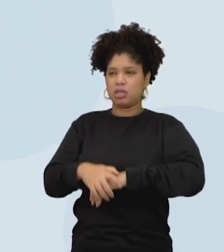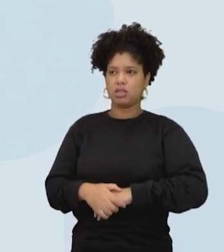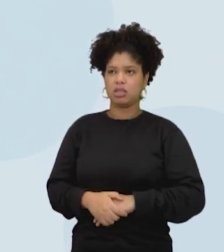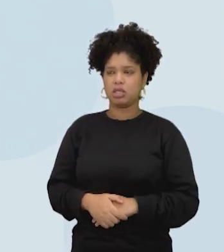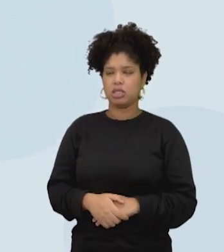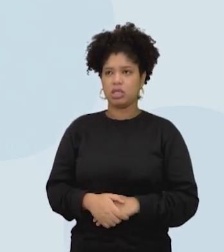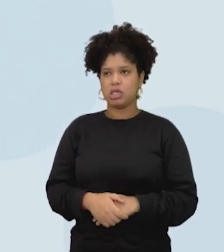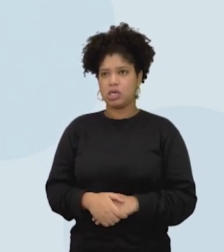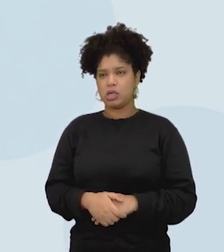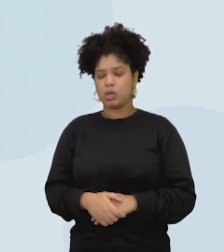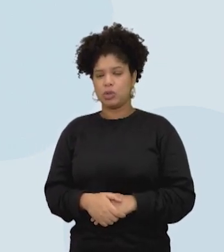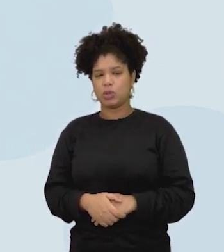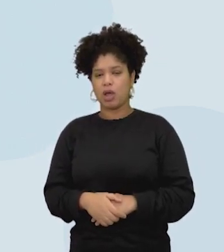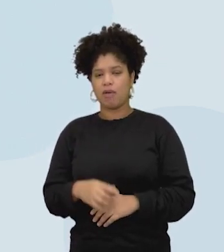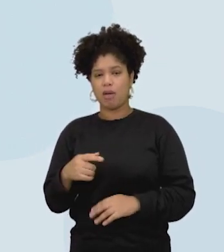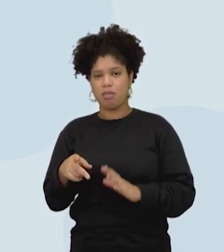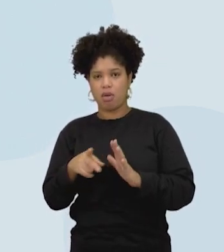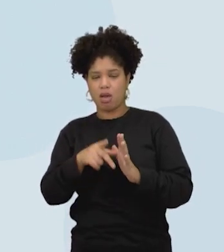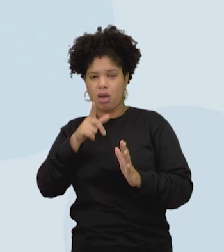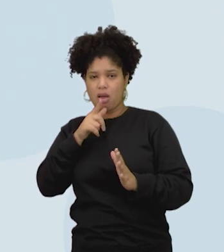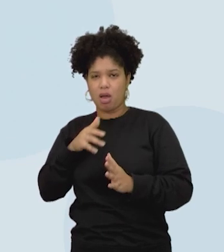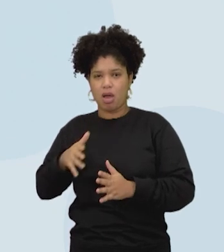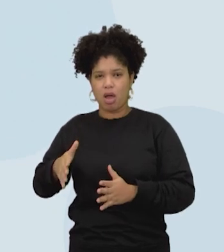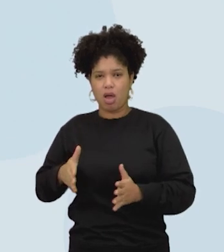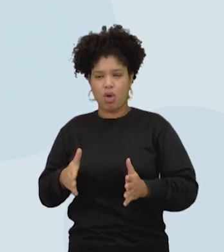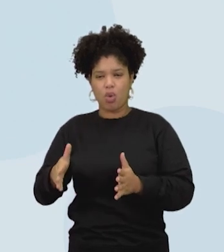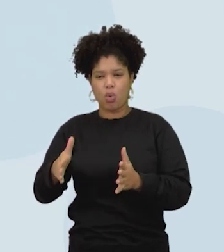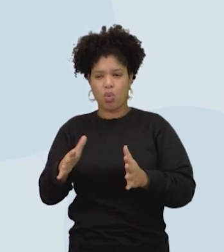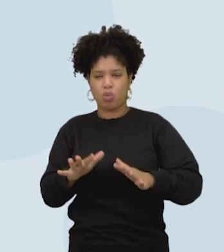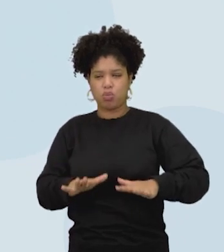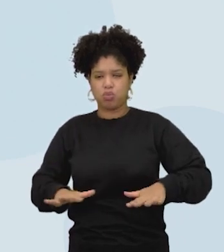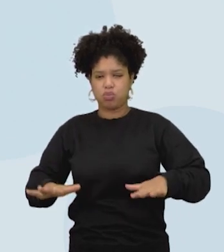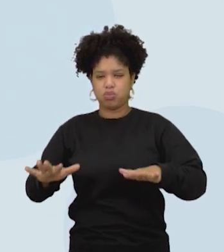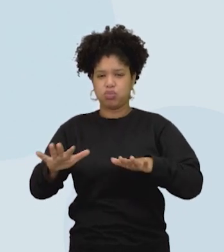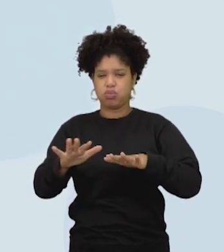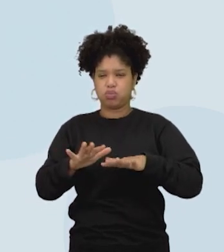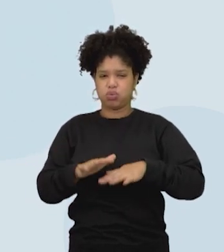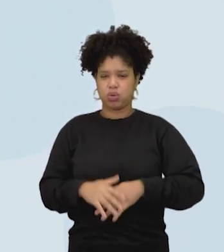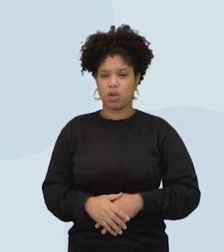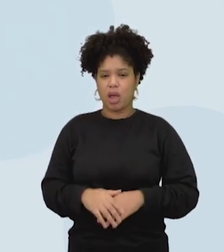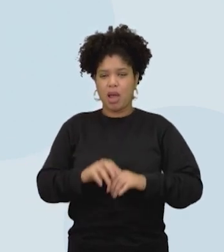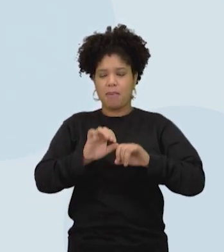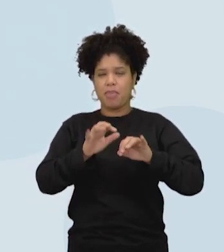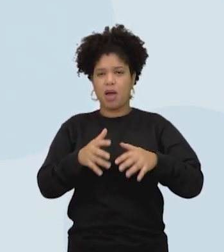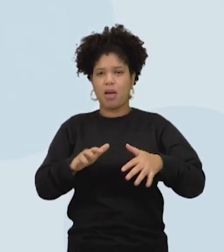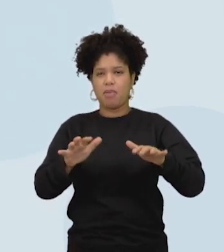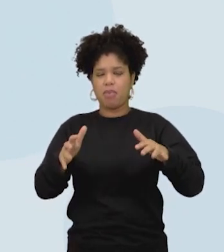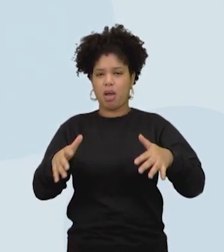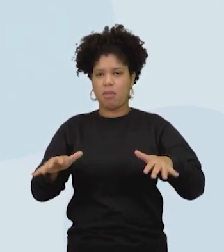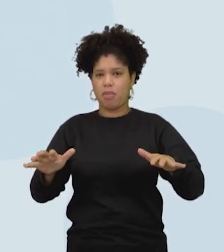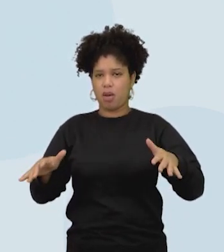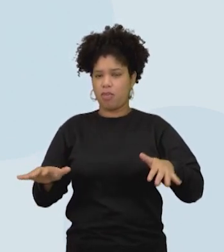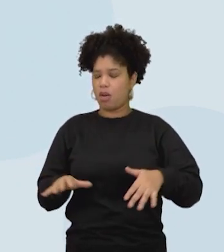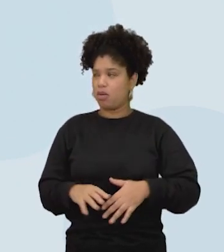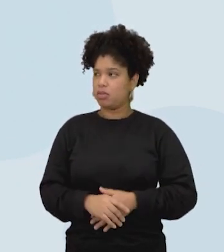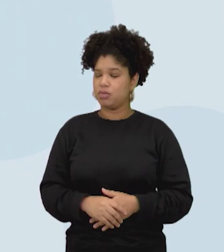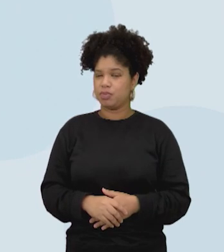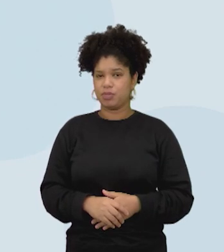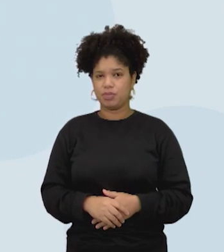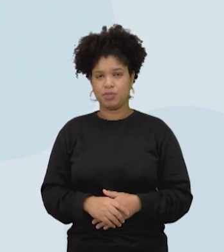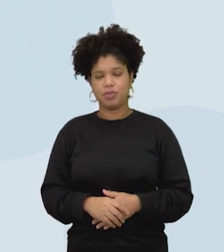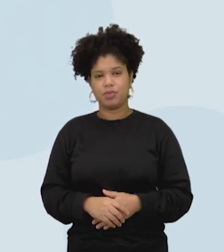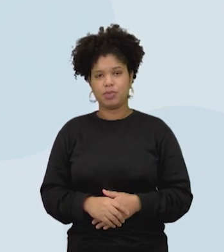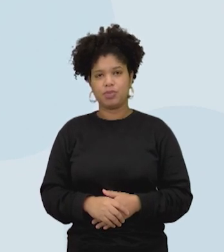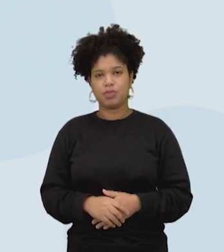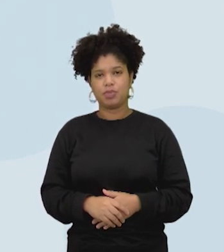Também, das diatomáceas da lagoa, a criptógama clápsula se esbroa ao contato da bronca destra